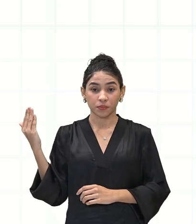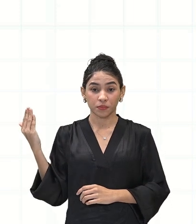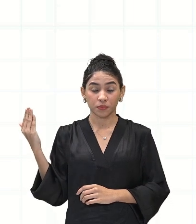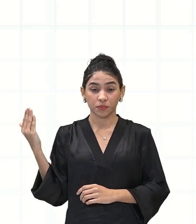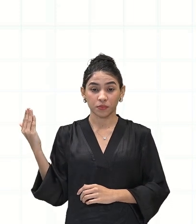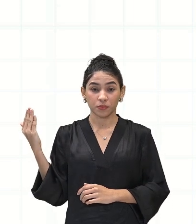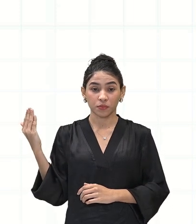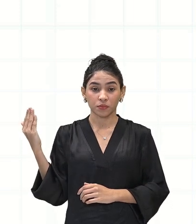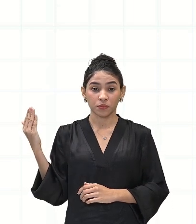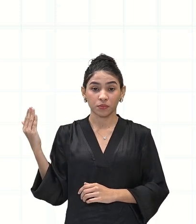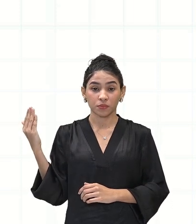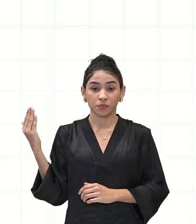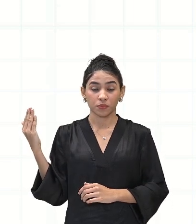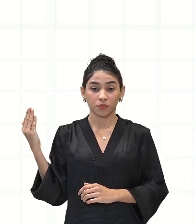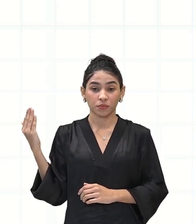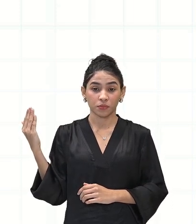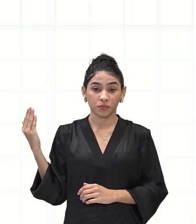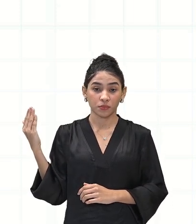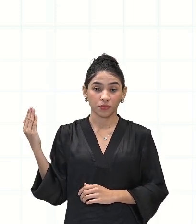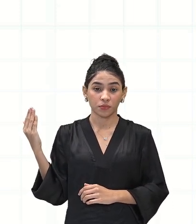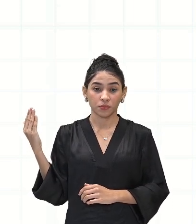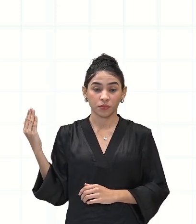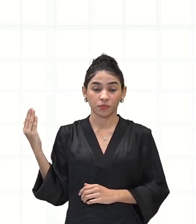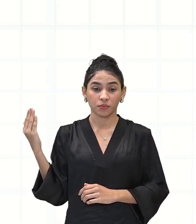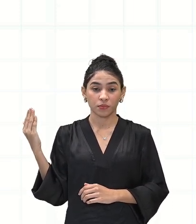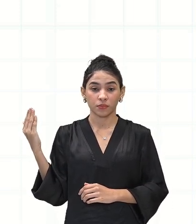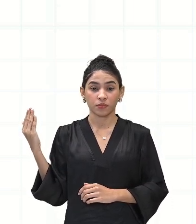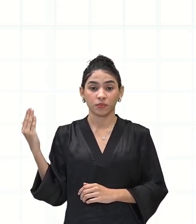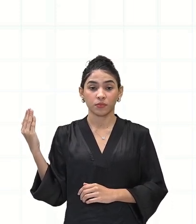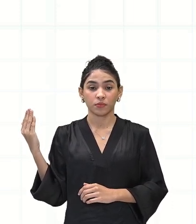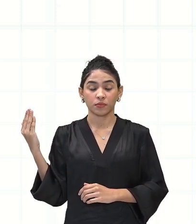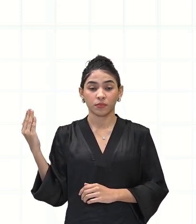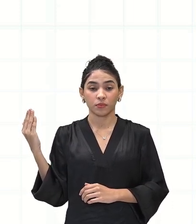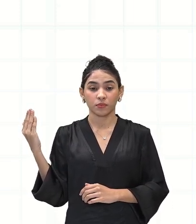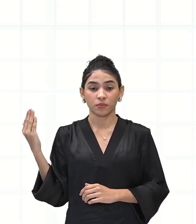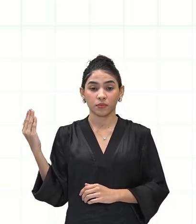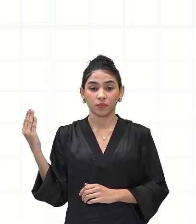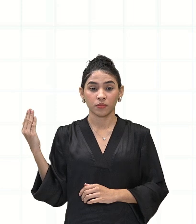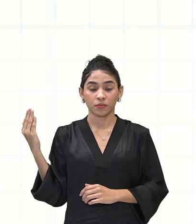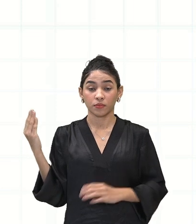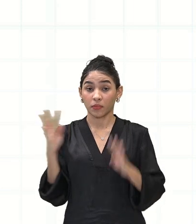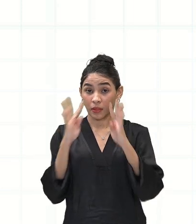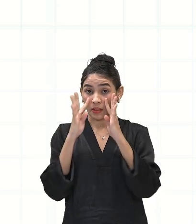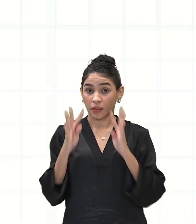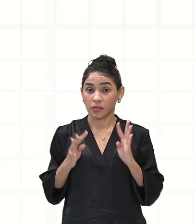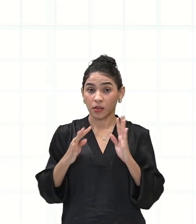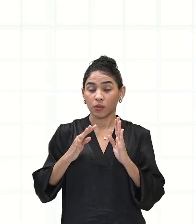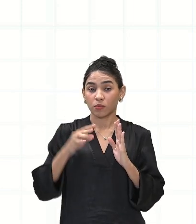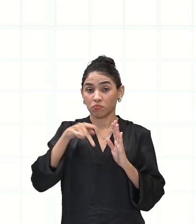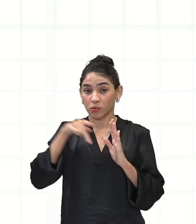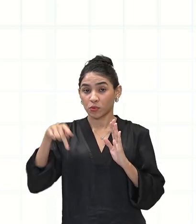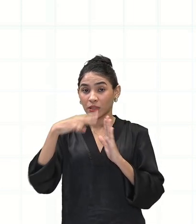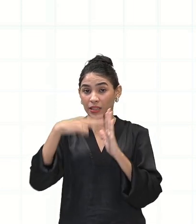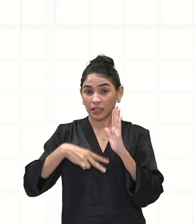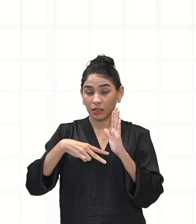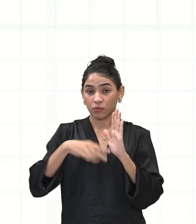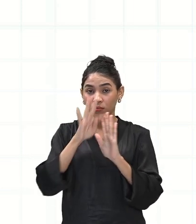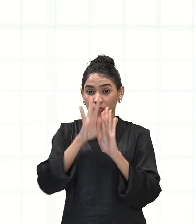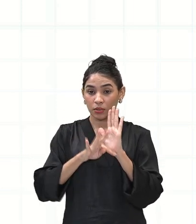águas, noturnamente entre ramagens frias. Vozes veladas, veludosas